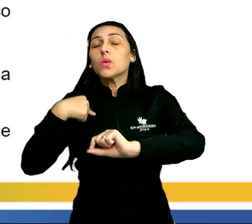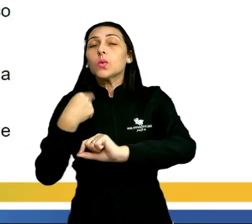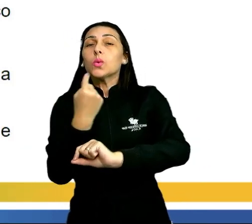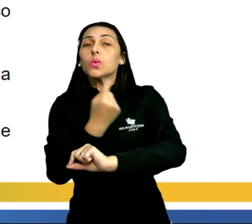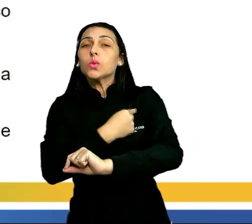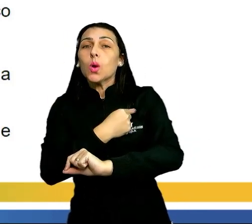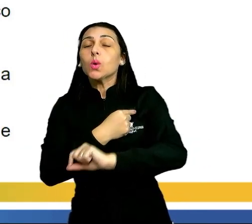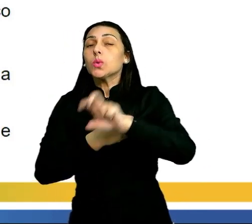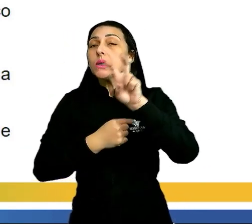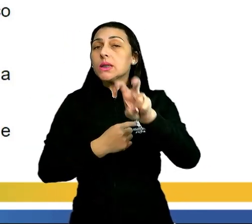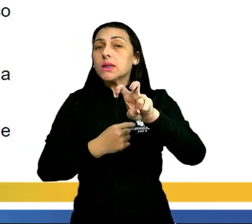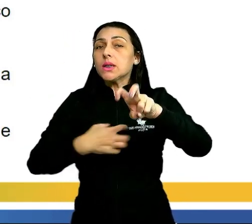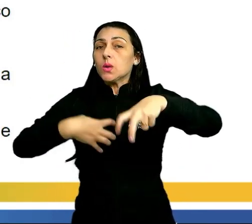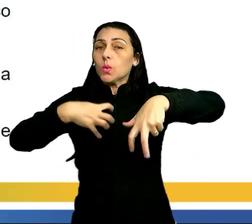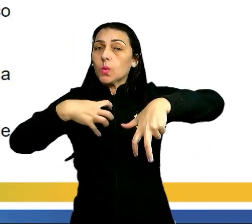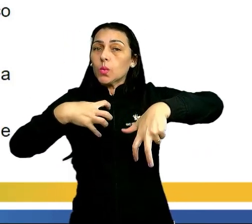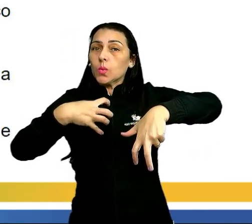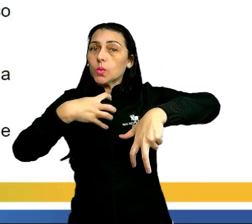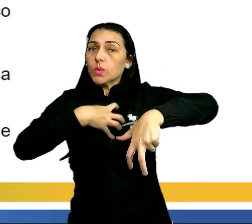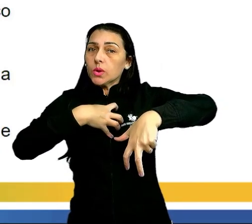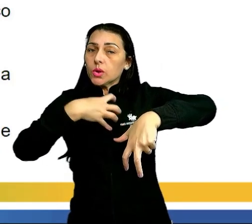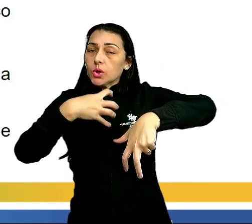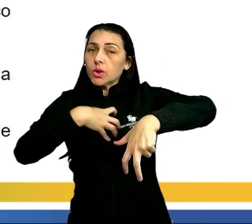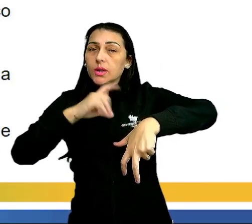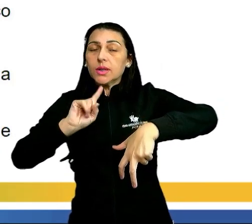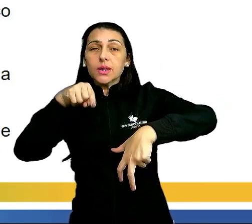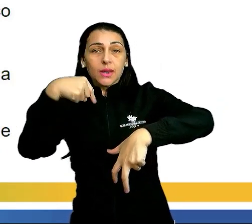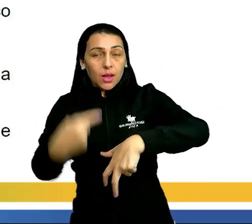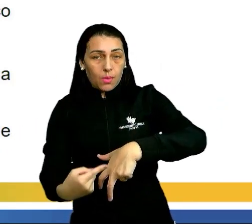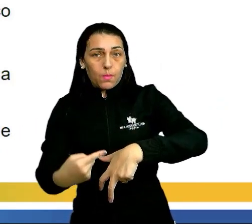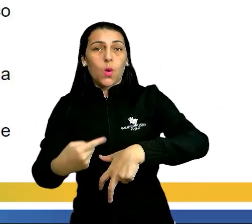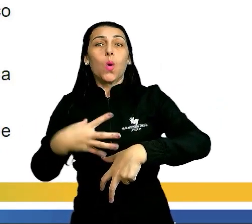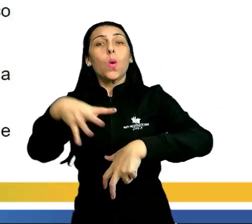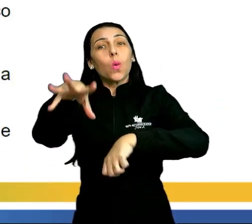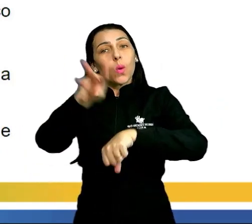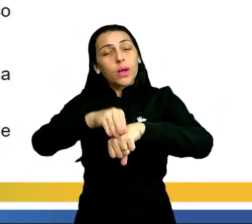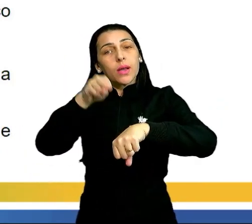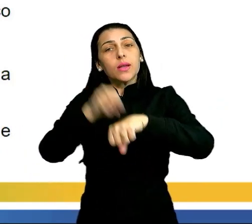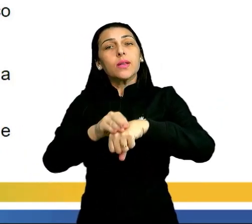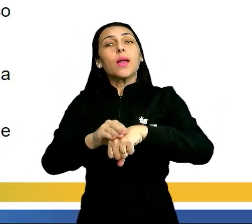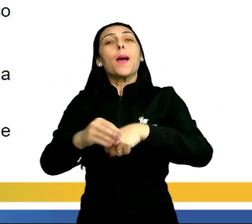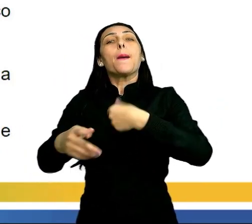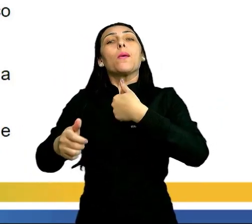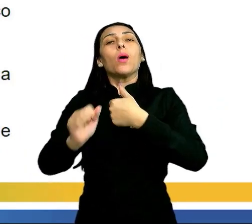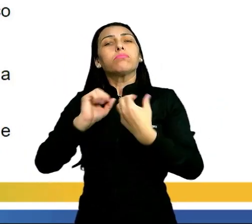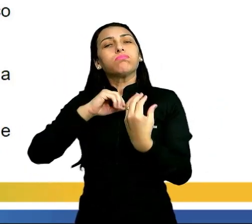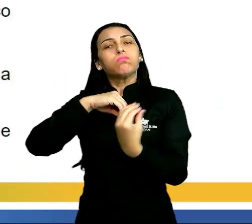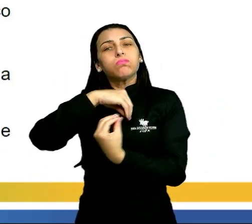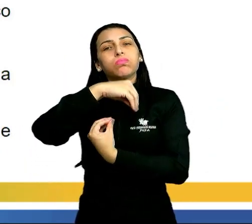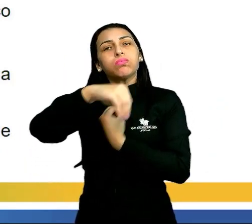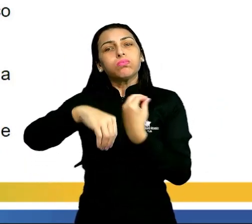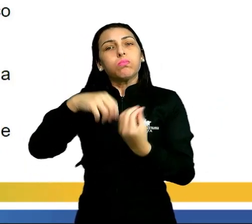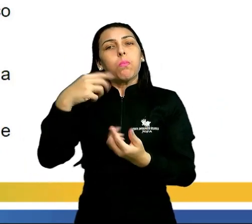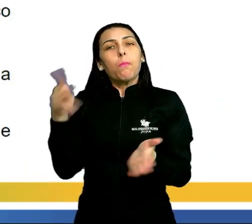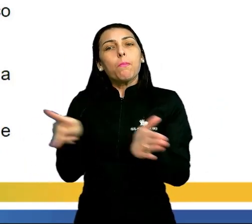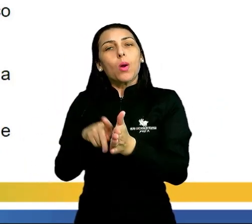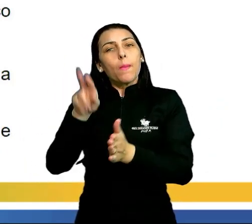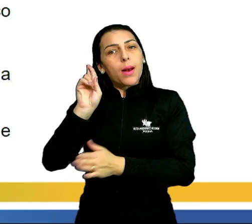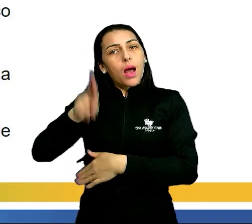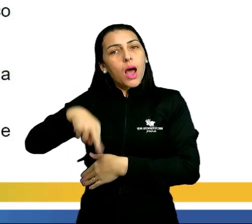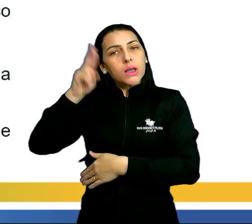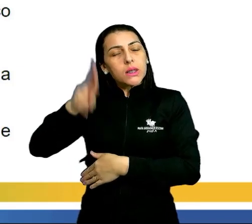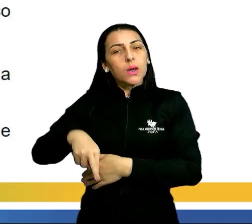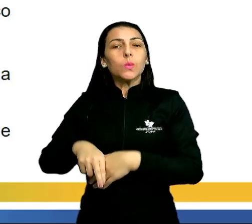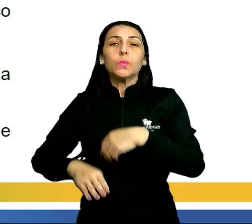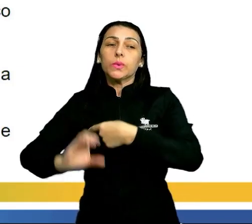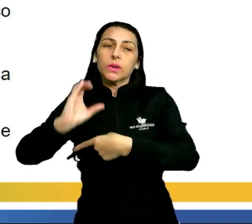nossos 5 sentidos e que depois aquele conhecimento que passa pelos sentidos são processados pela razão.